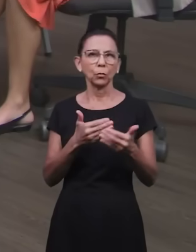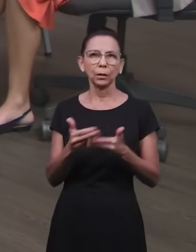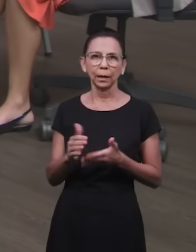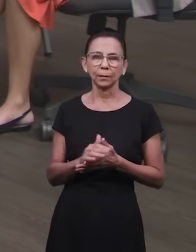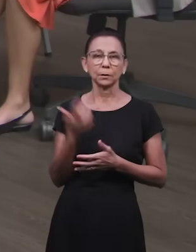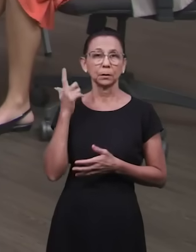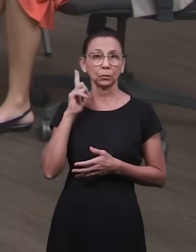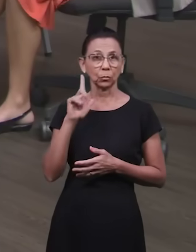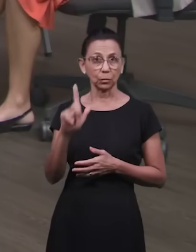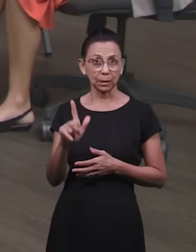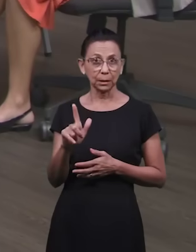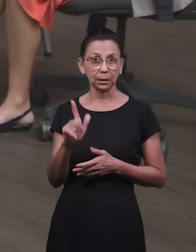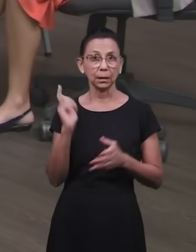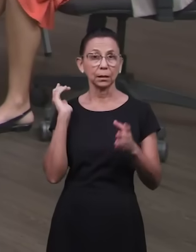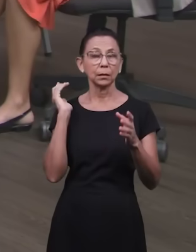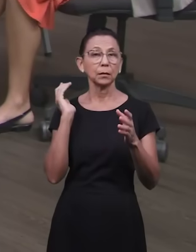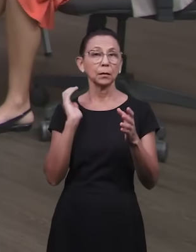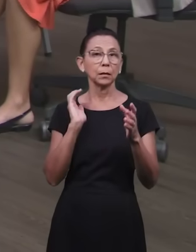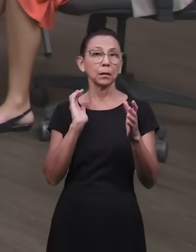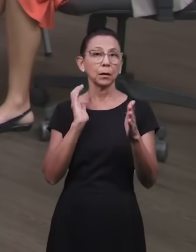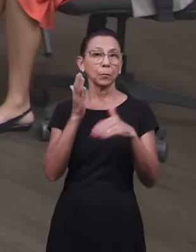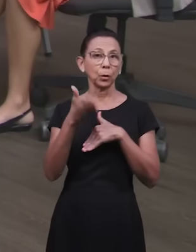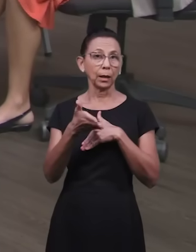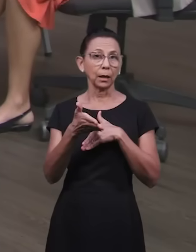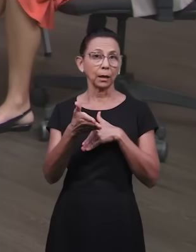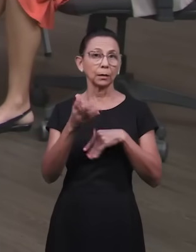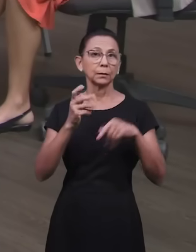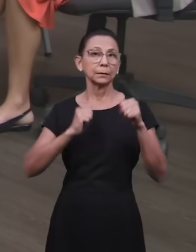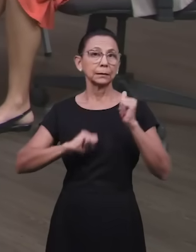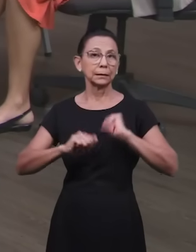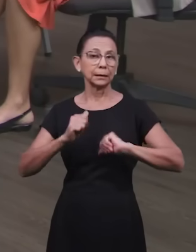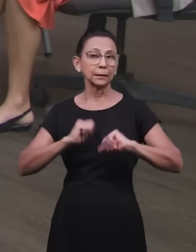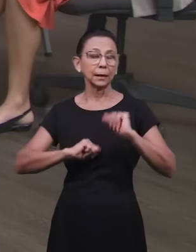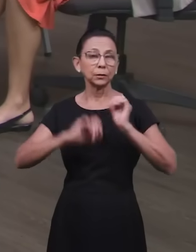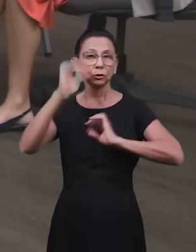que é necessário para enfrentamento de ansiedade.